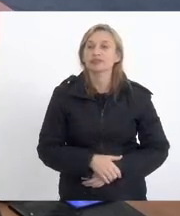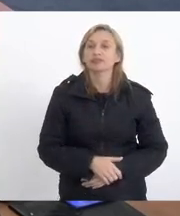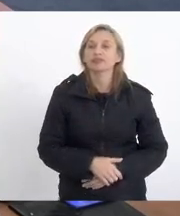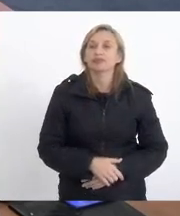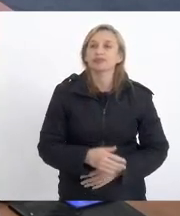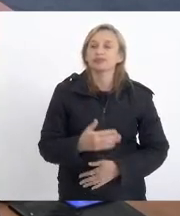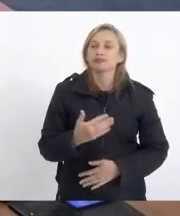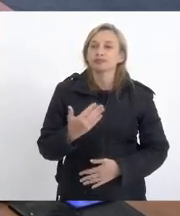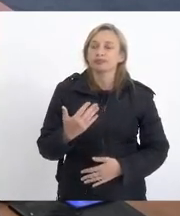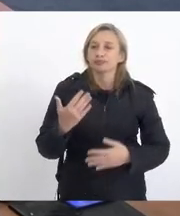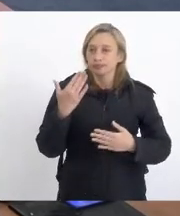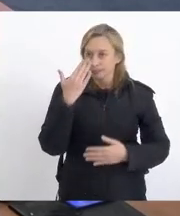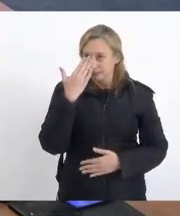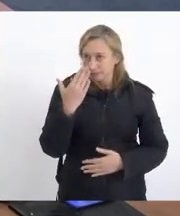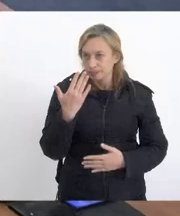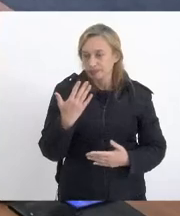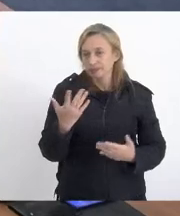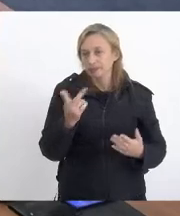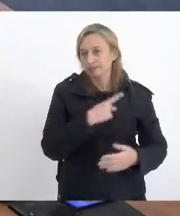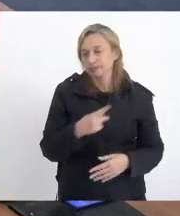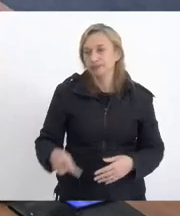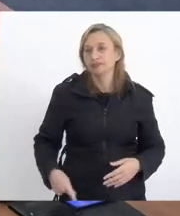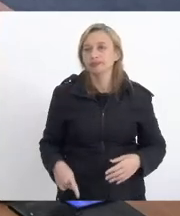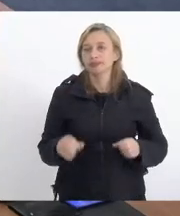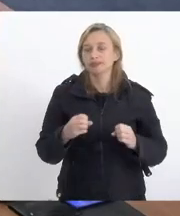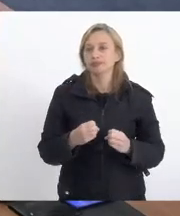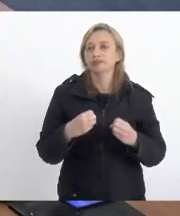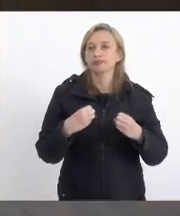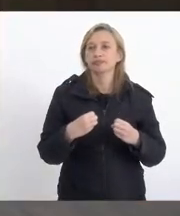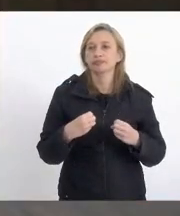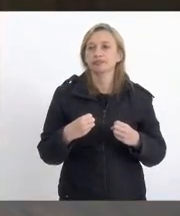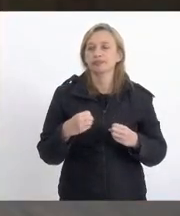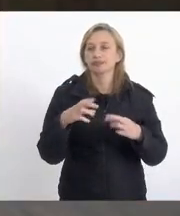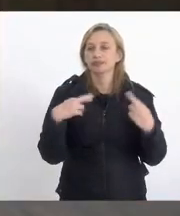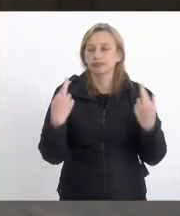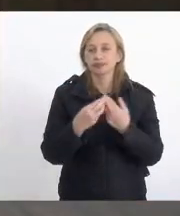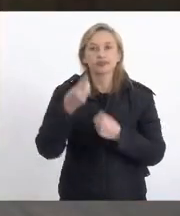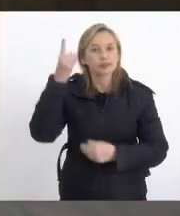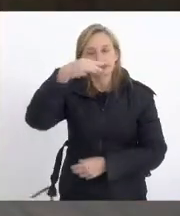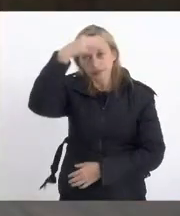dessa sessão, líder de governo, deputado Márcio Pacheco, na